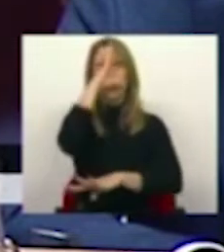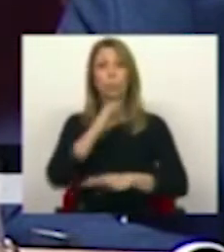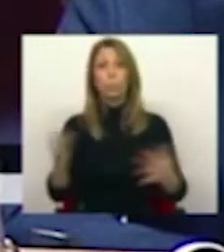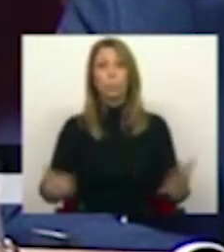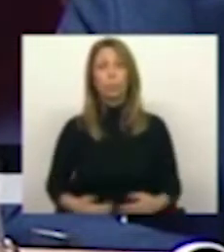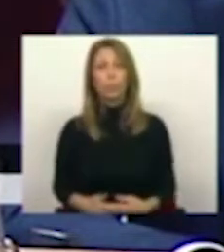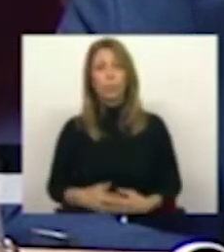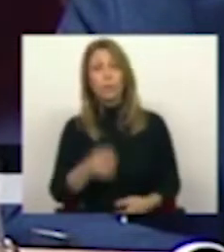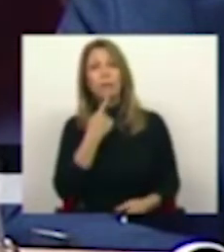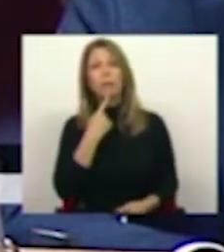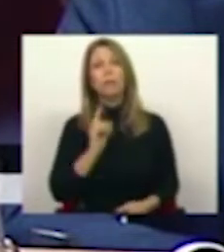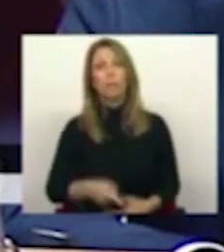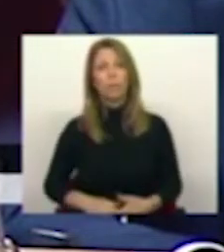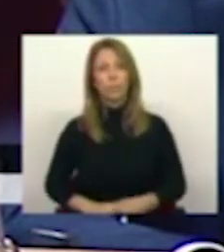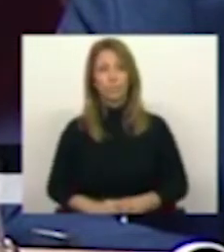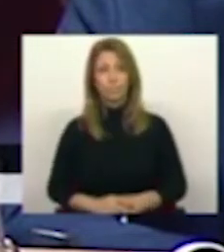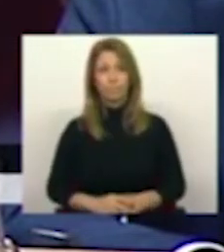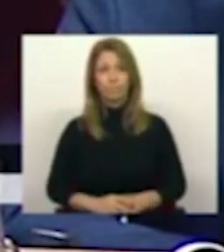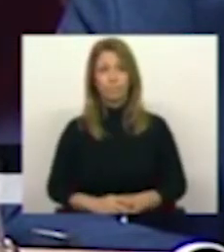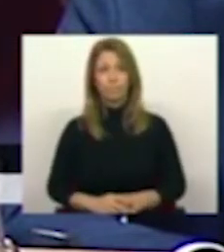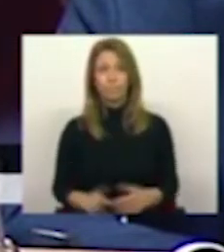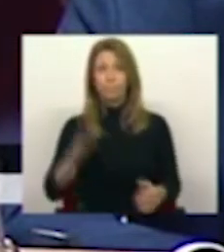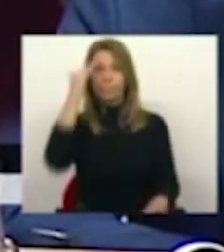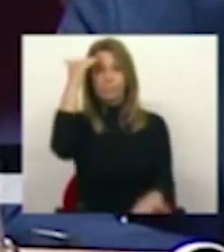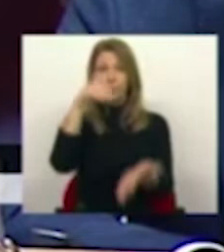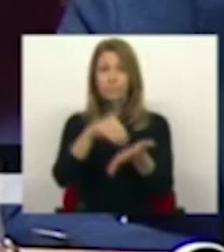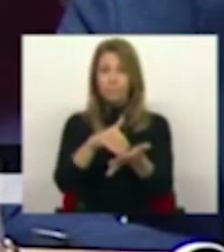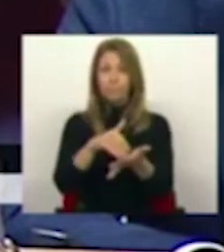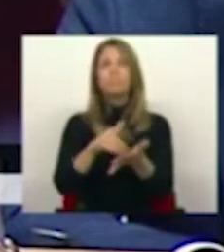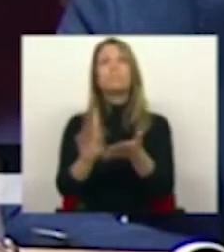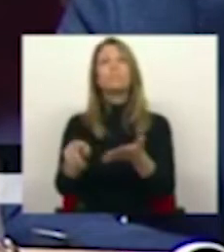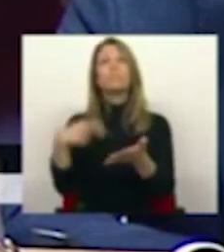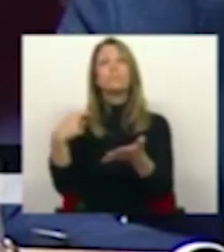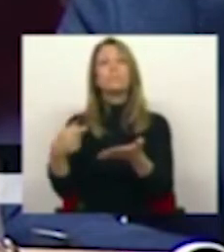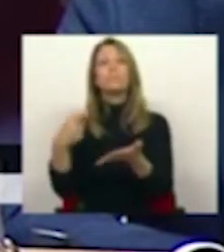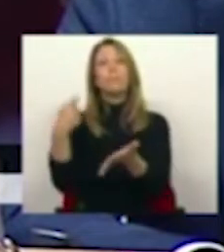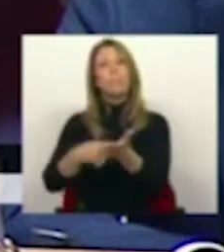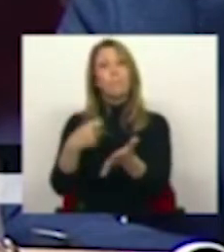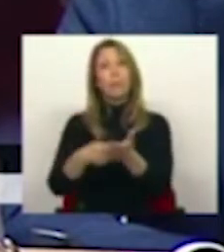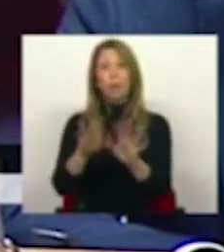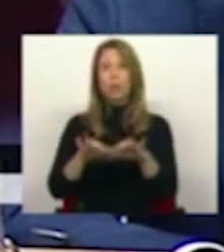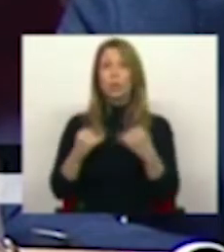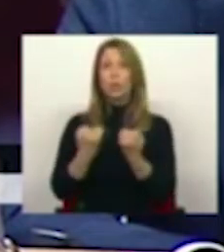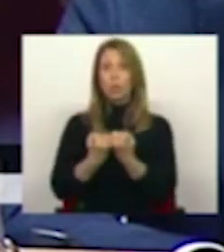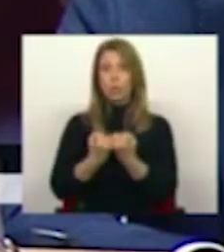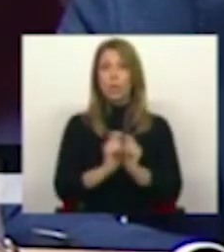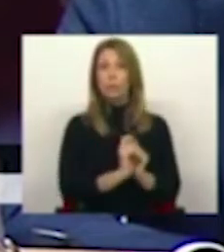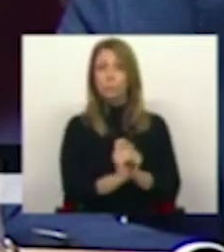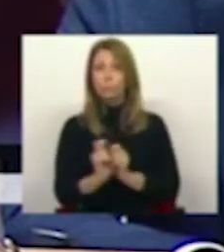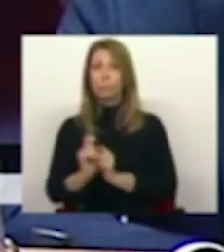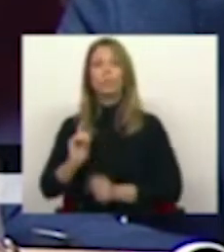seja, a repercussão nas contribuições sociais, na receita de contribuições sociais, daquilo que é a